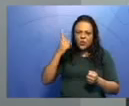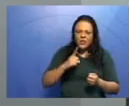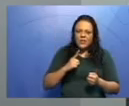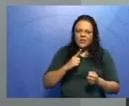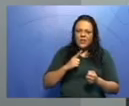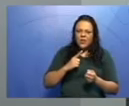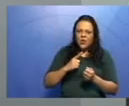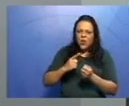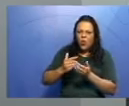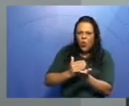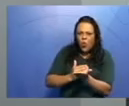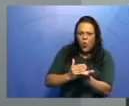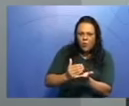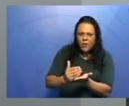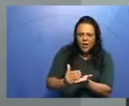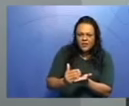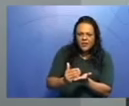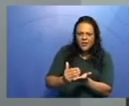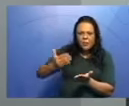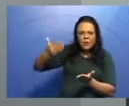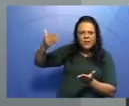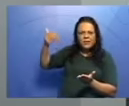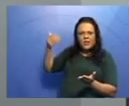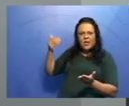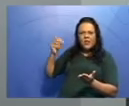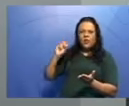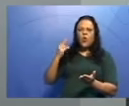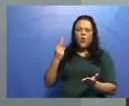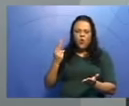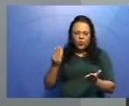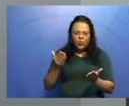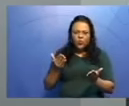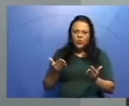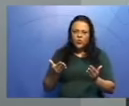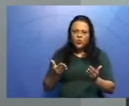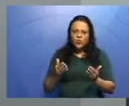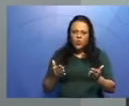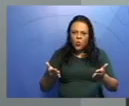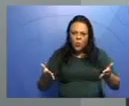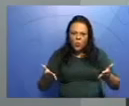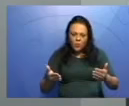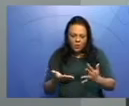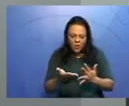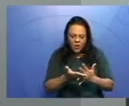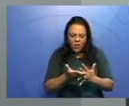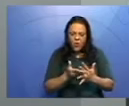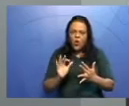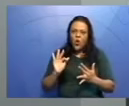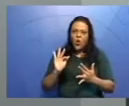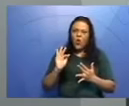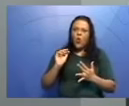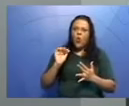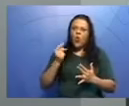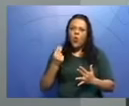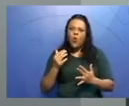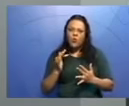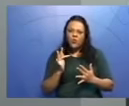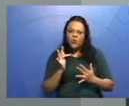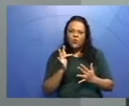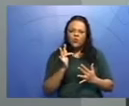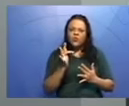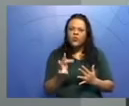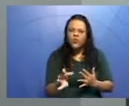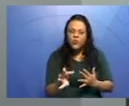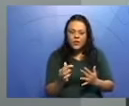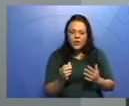história iniciou pelo meio, quase que pelo meio. Então, nós temos mais duas partes aí. Então, eu indico a leitura